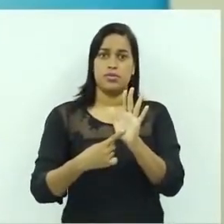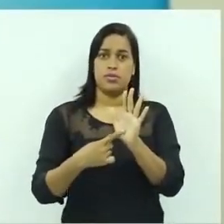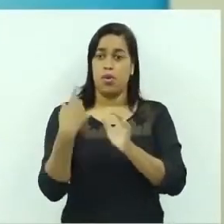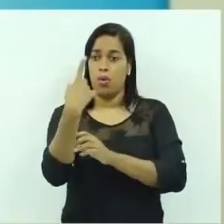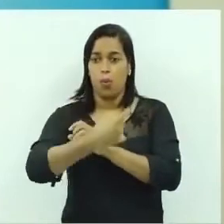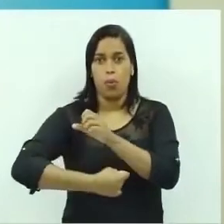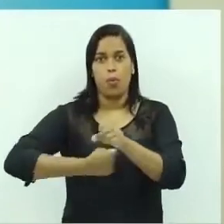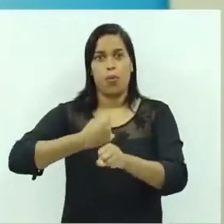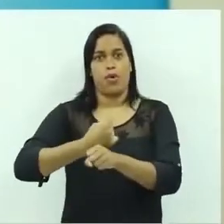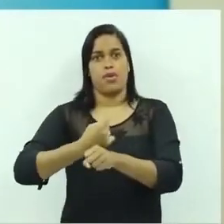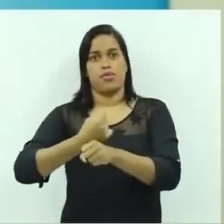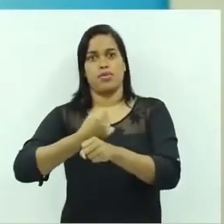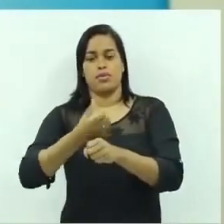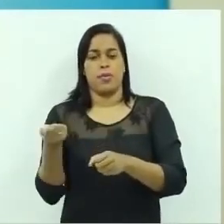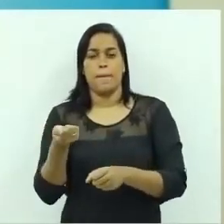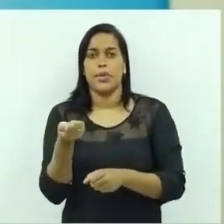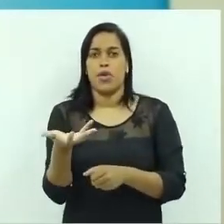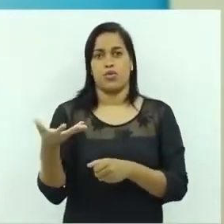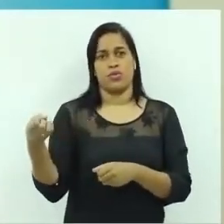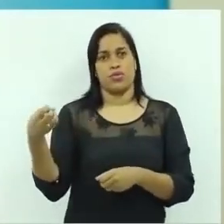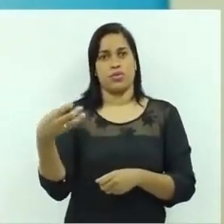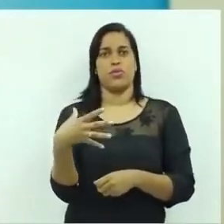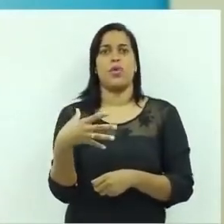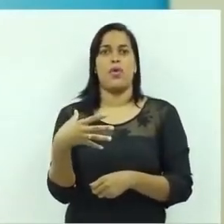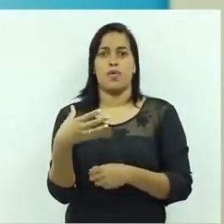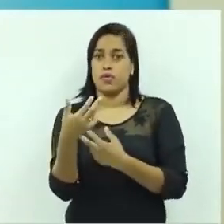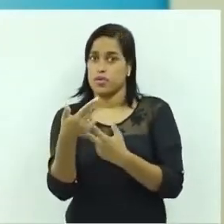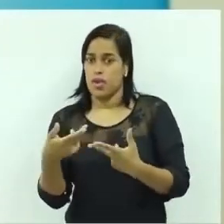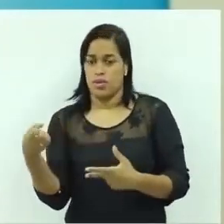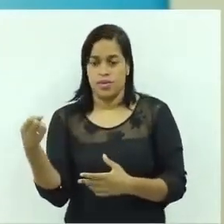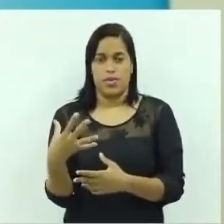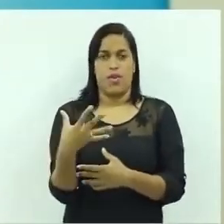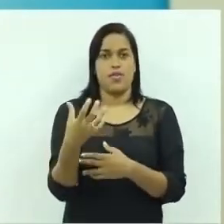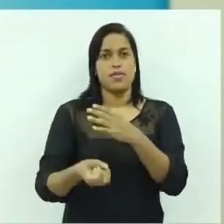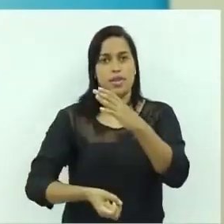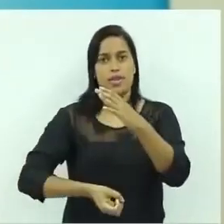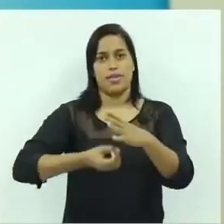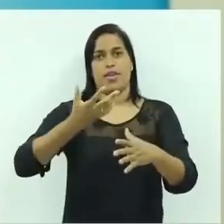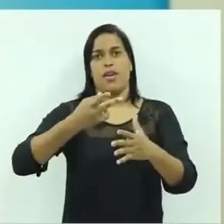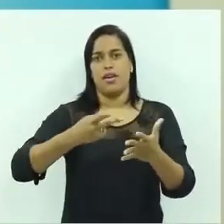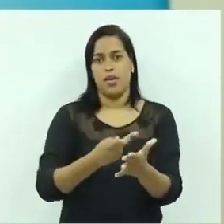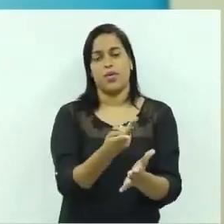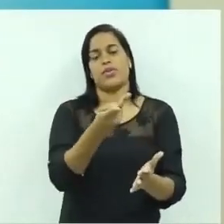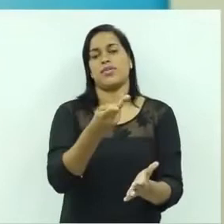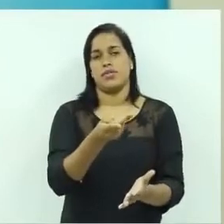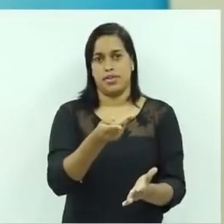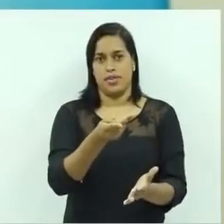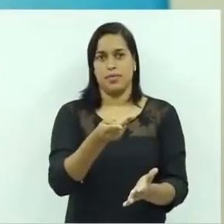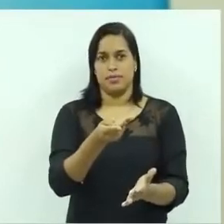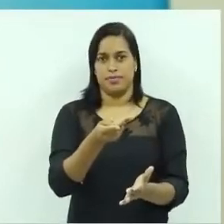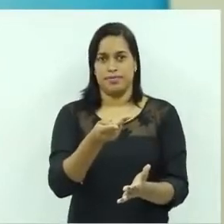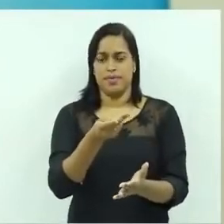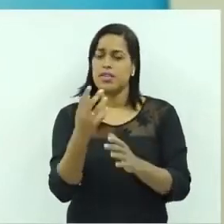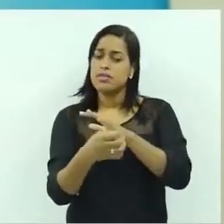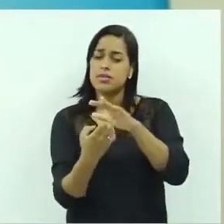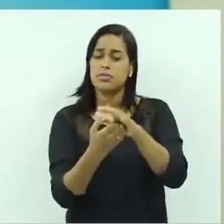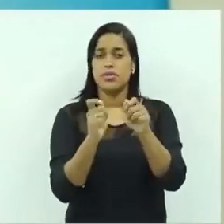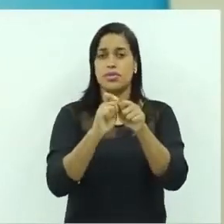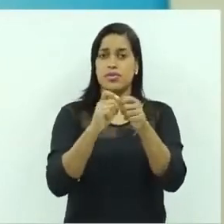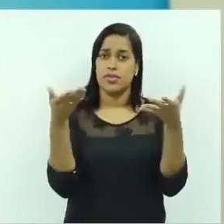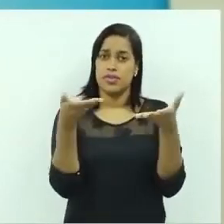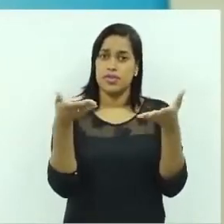ano sem coisa nova, sem produto novo, sem criar, sem realizar. Então, o que é que essas empresas estão